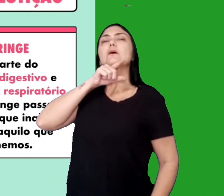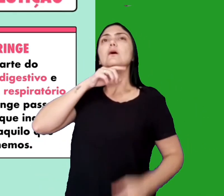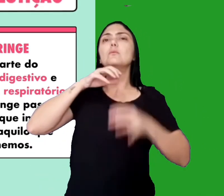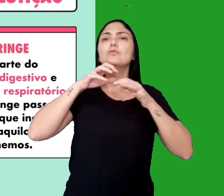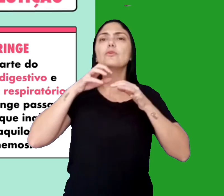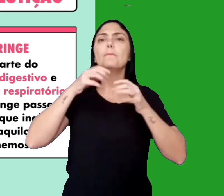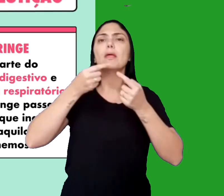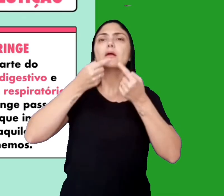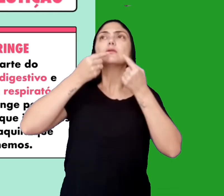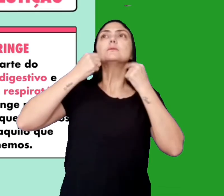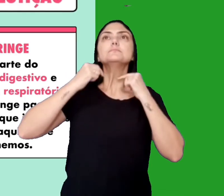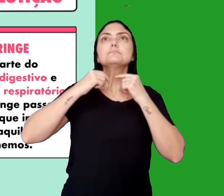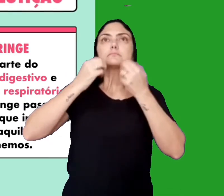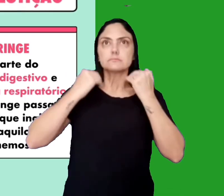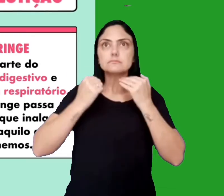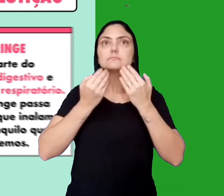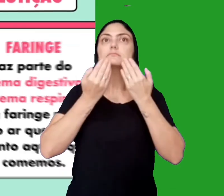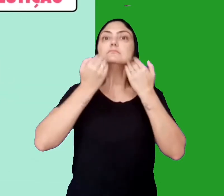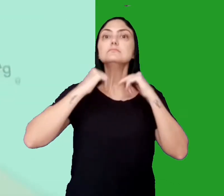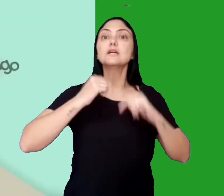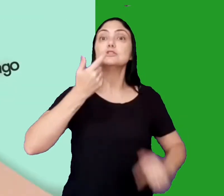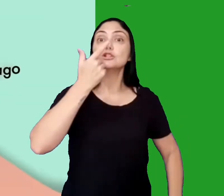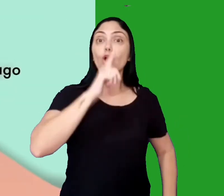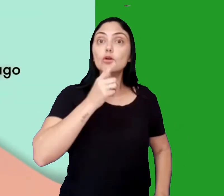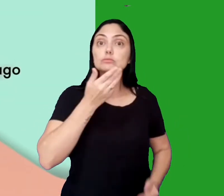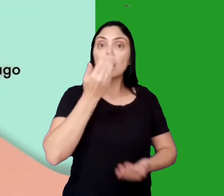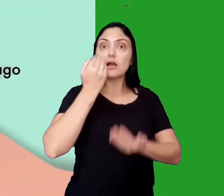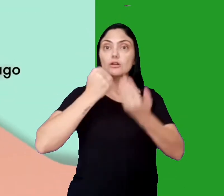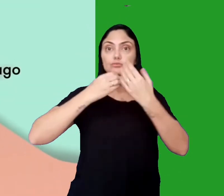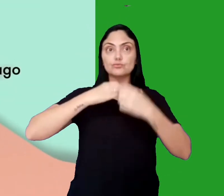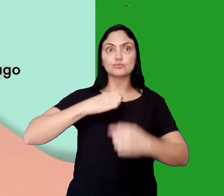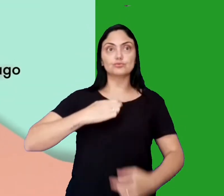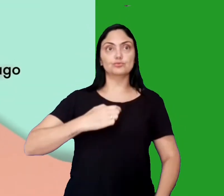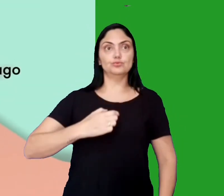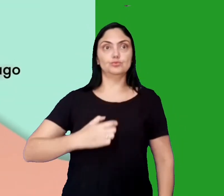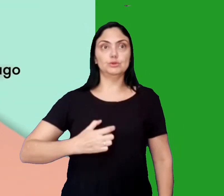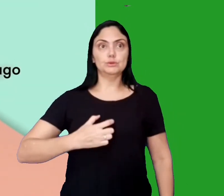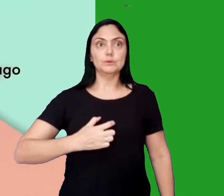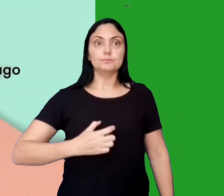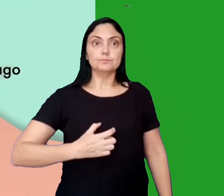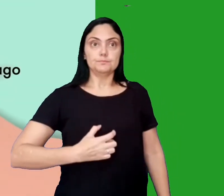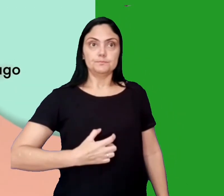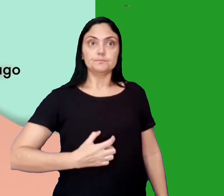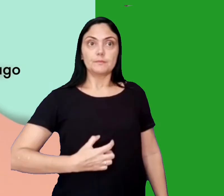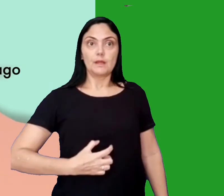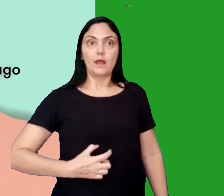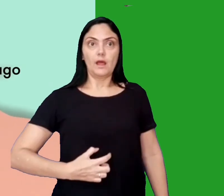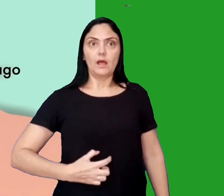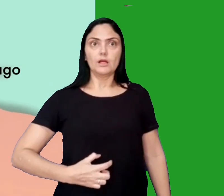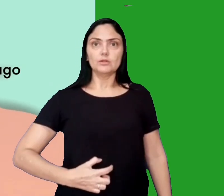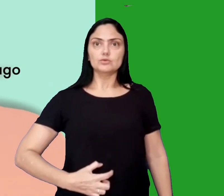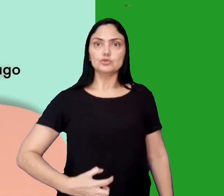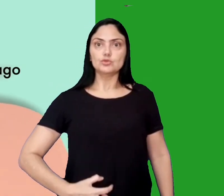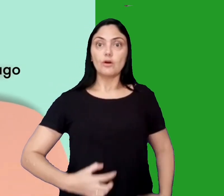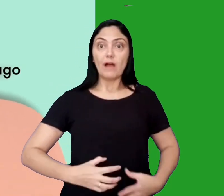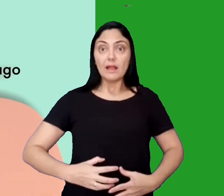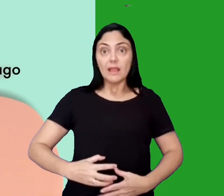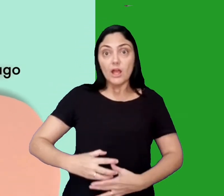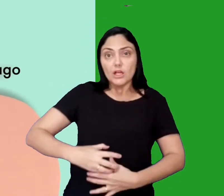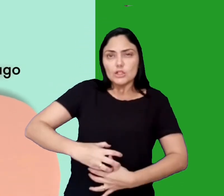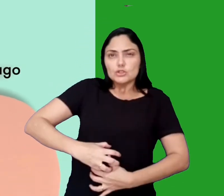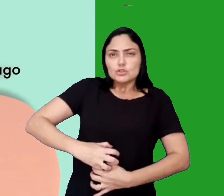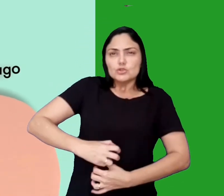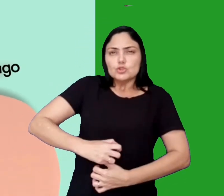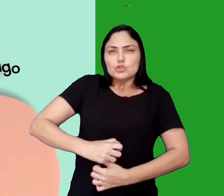movimentos peristálticos, que são as contrações involuntárias que o levam até o esôfago. O esôfago é o canal que liga a faringe ao